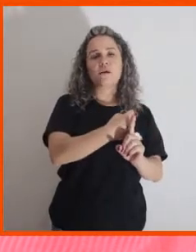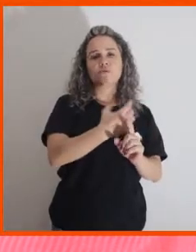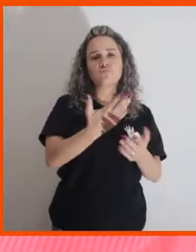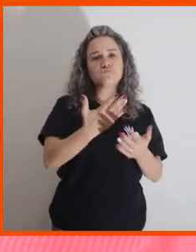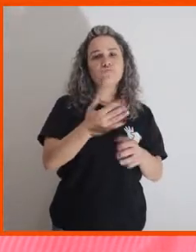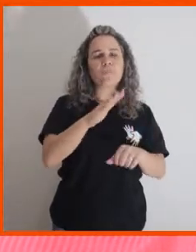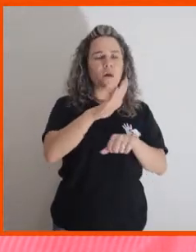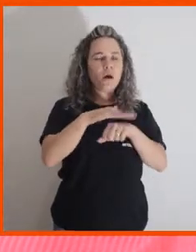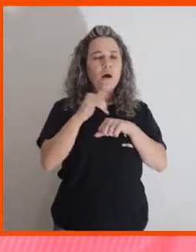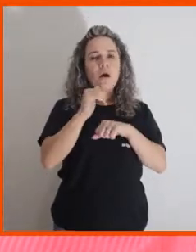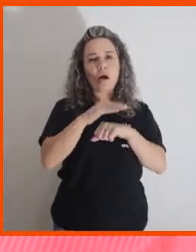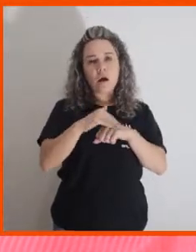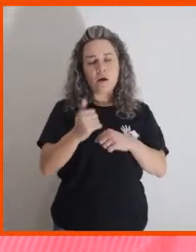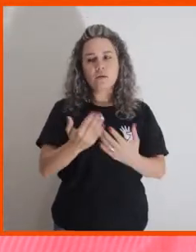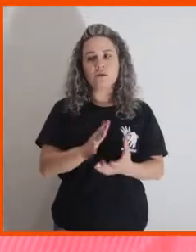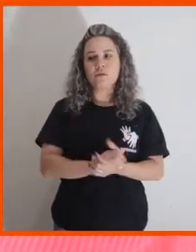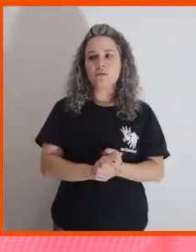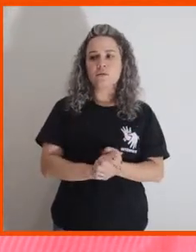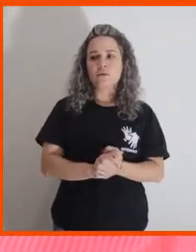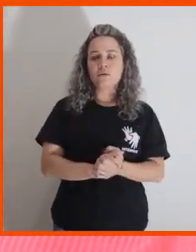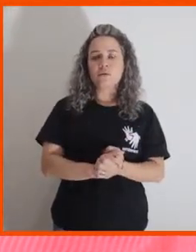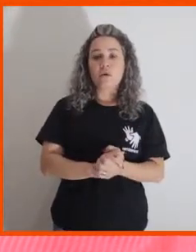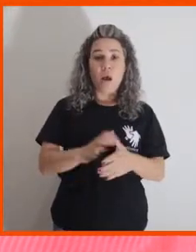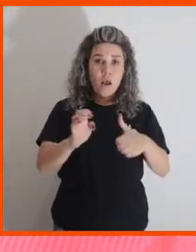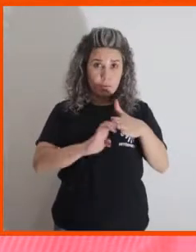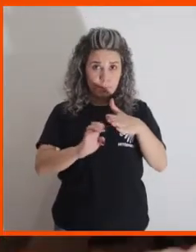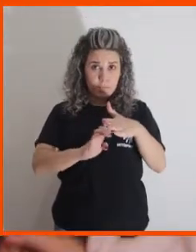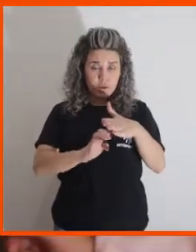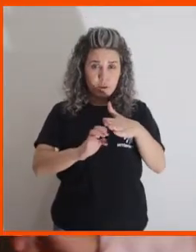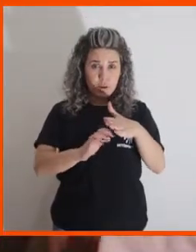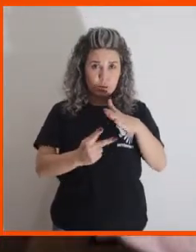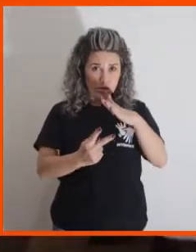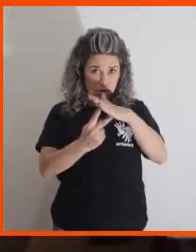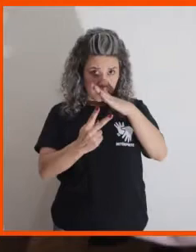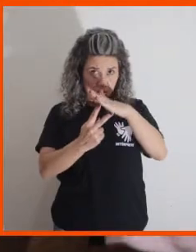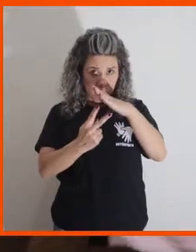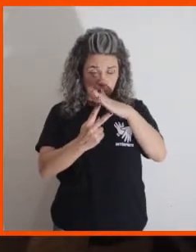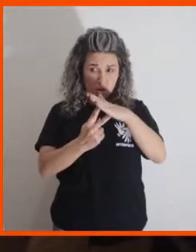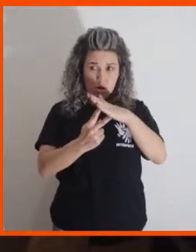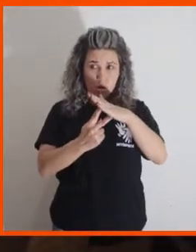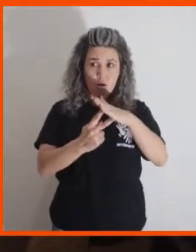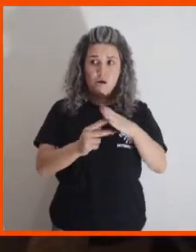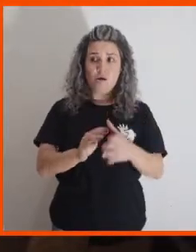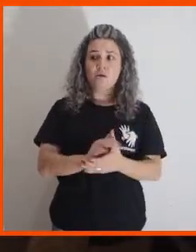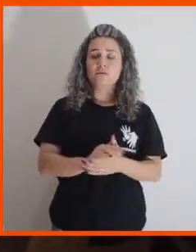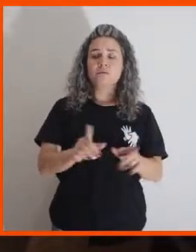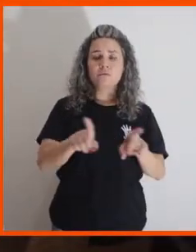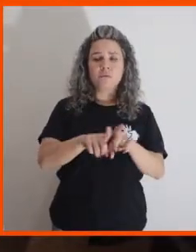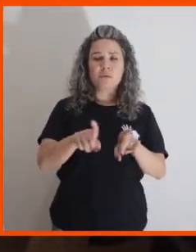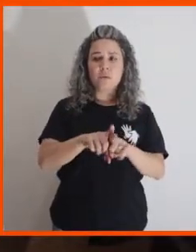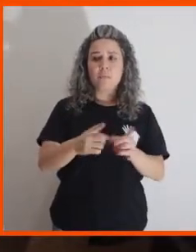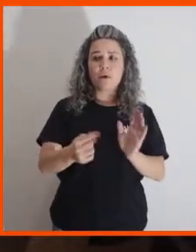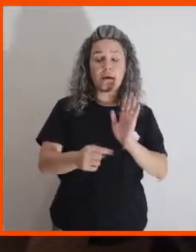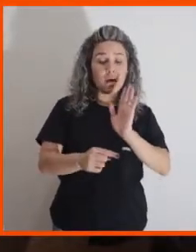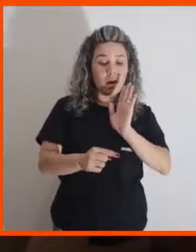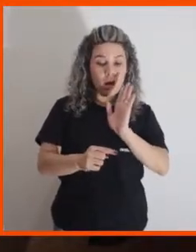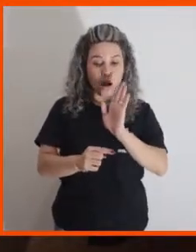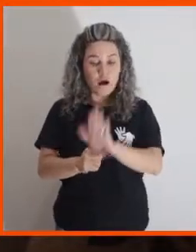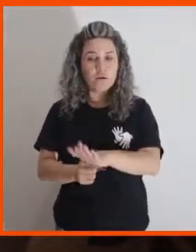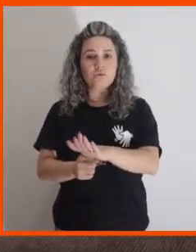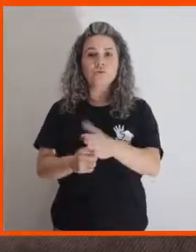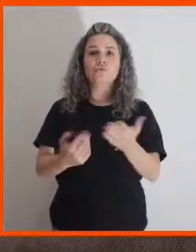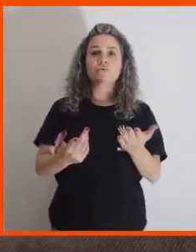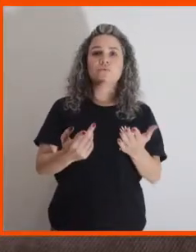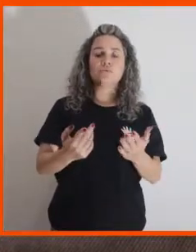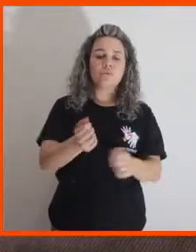biscoitos. Aqui Ross olha a gente com muito carinho. A mineradora aqui em Ross é uma grande parceira, é a melhor parceira que a gente tem